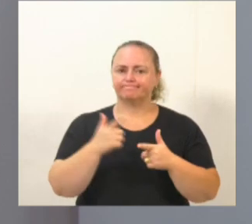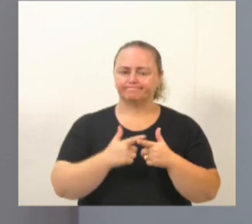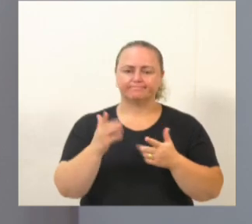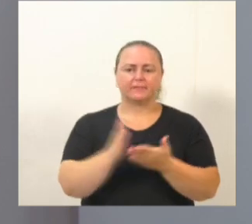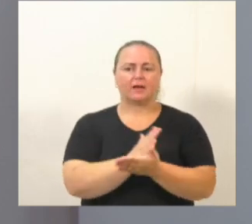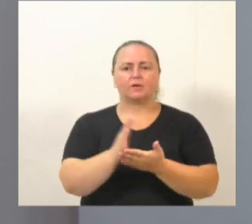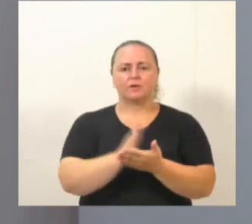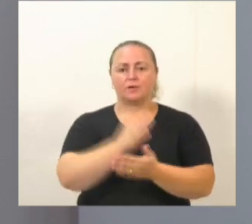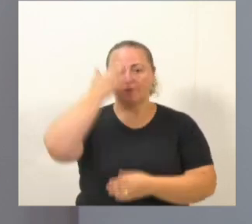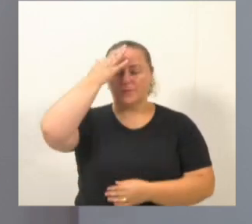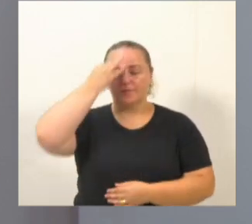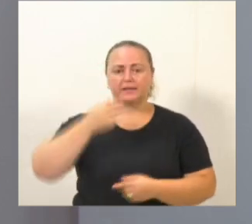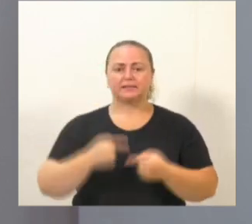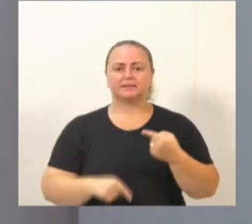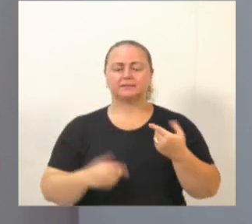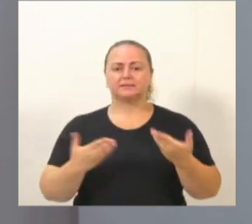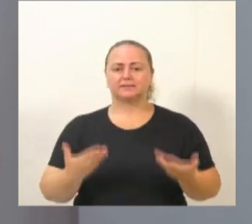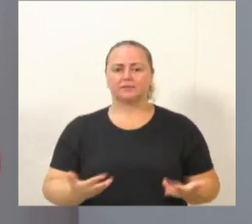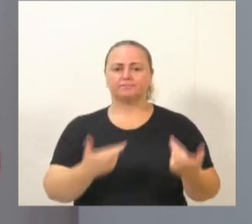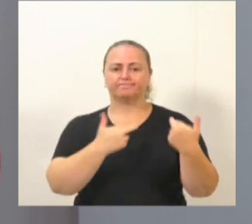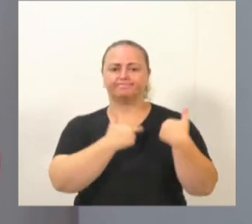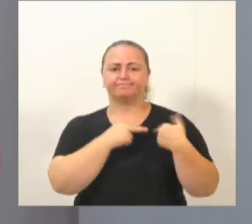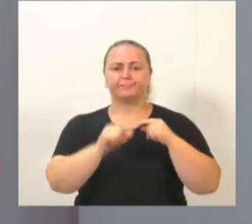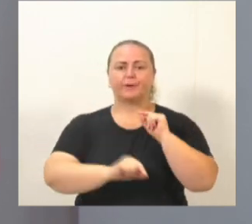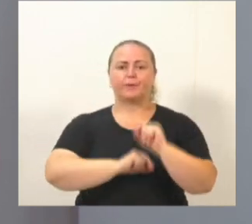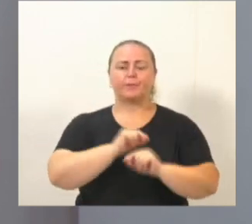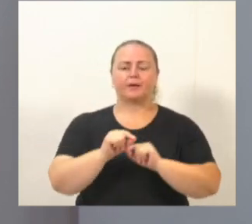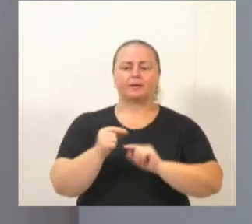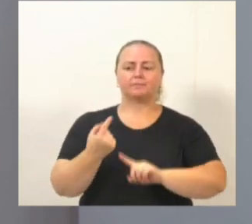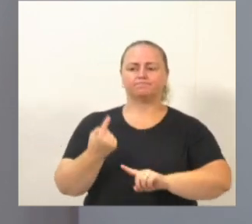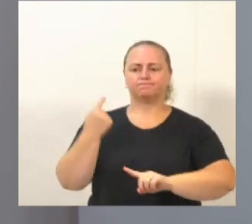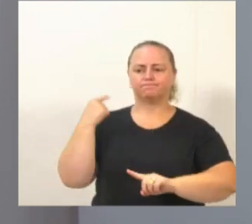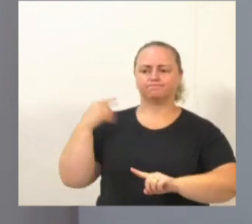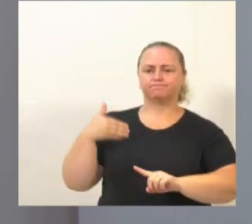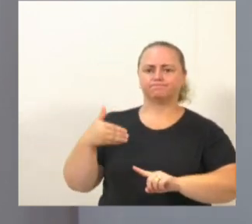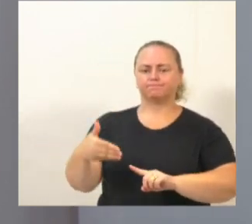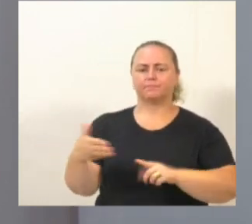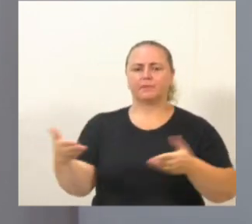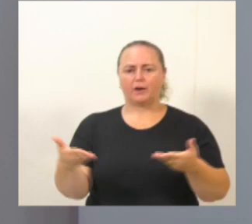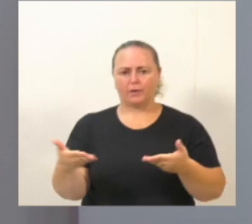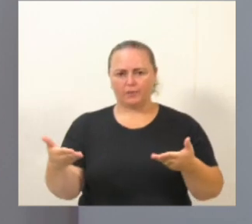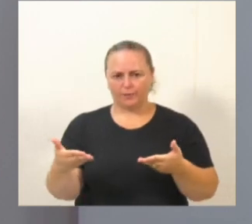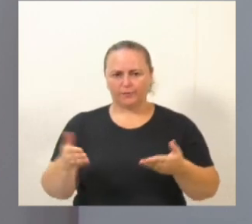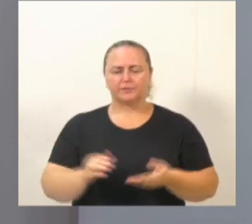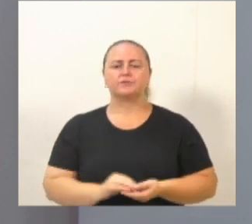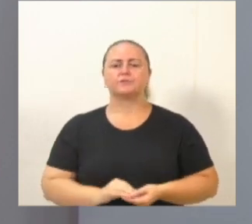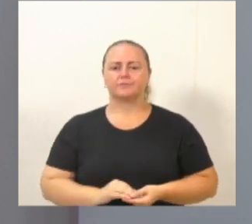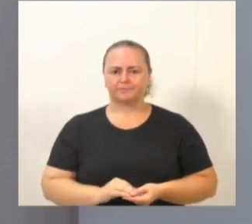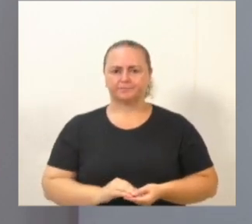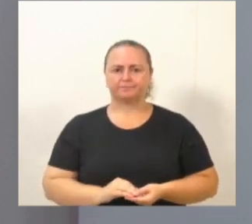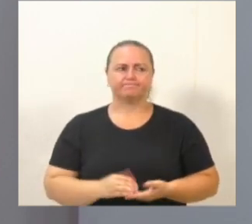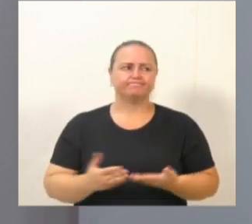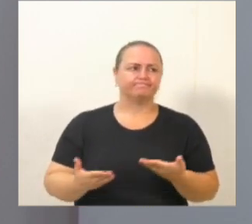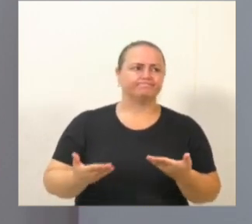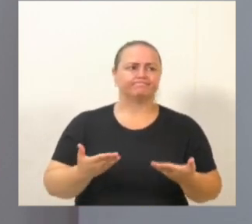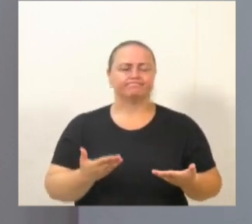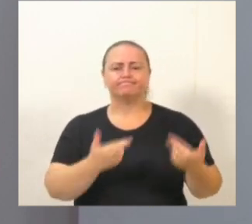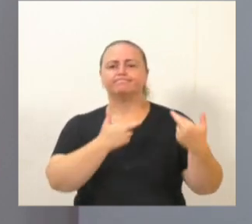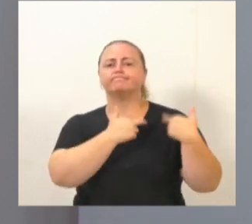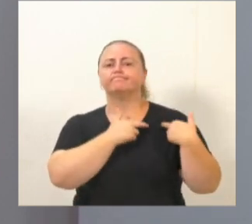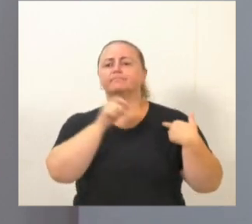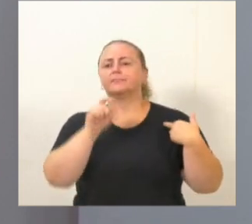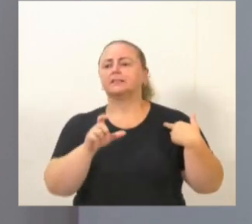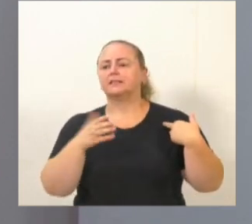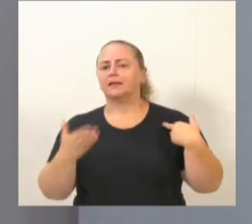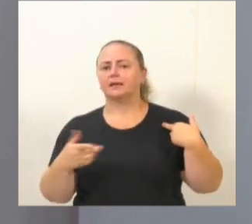sobre responsabilidades do que era do passado, e a gente chegou a um bom ponto hoje, não importa de quem são as responsabilidades do passado, nós temos que